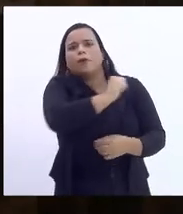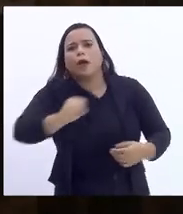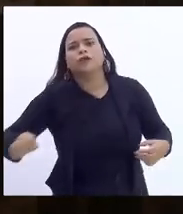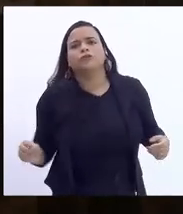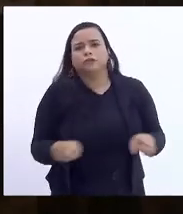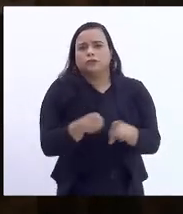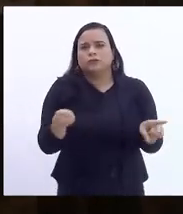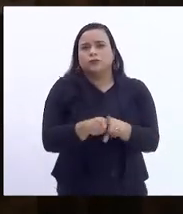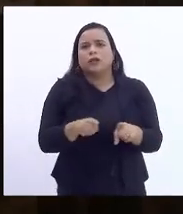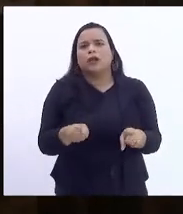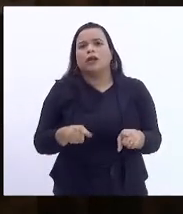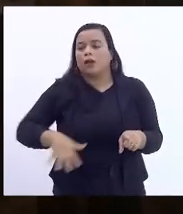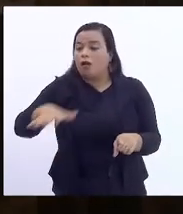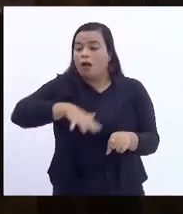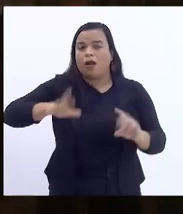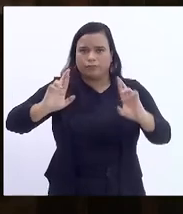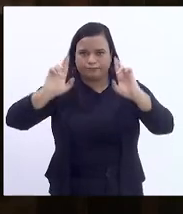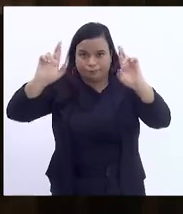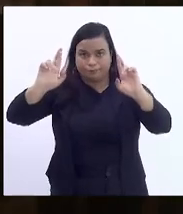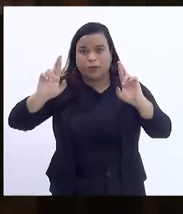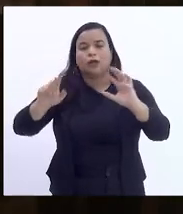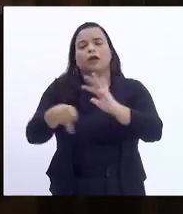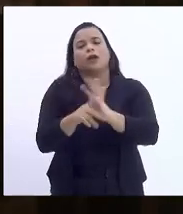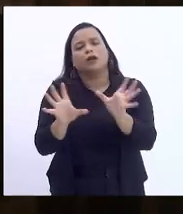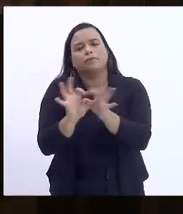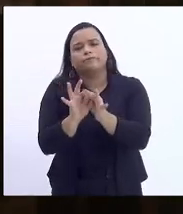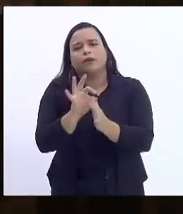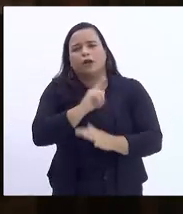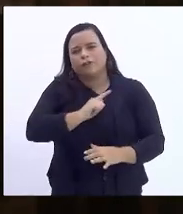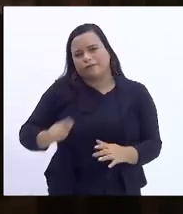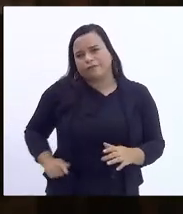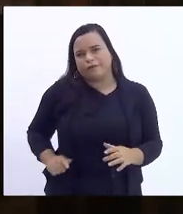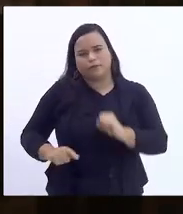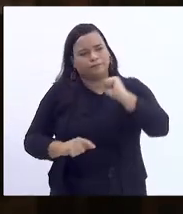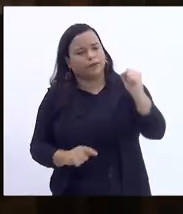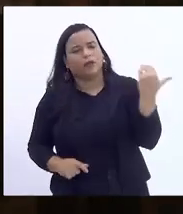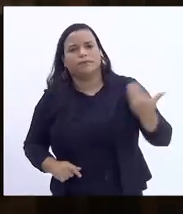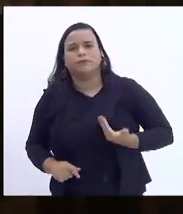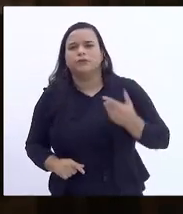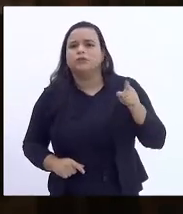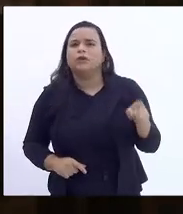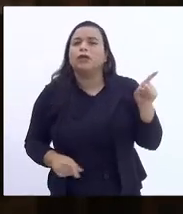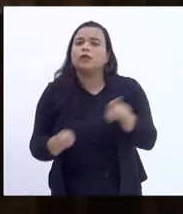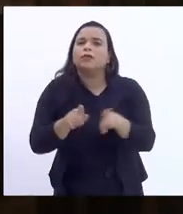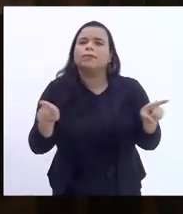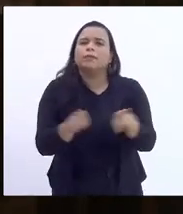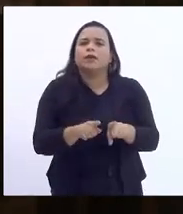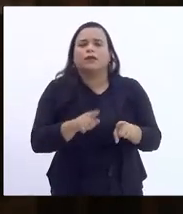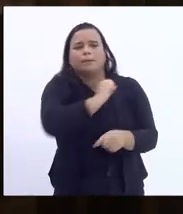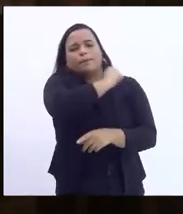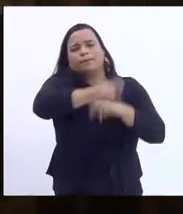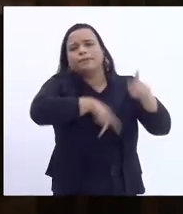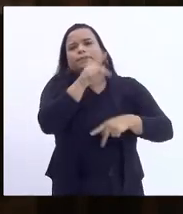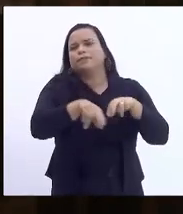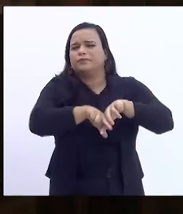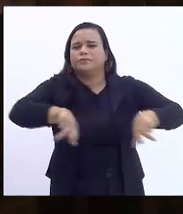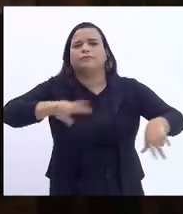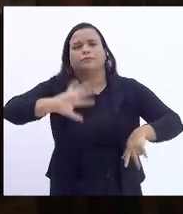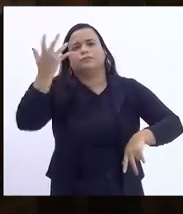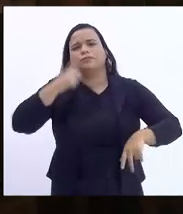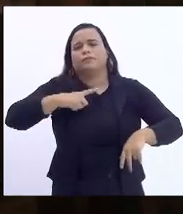indiciar a cadeia de comando incluindo o governador pelo assassinato da nossa amiga e pela está Silas que vem acontecendo